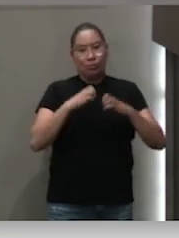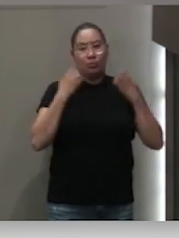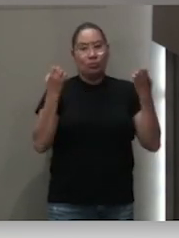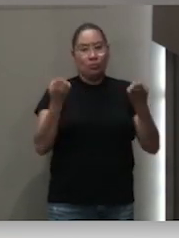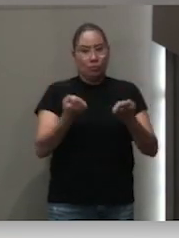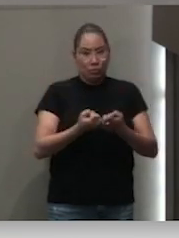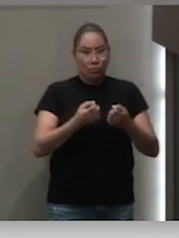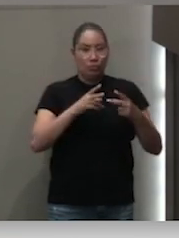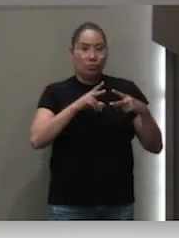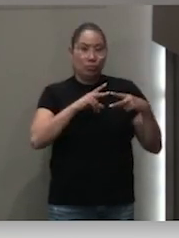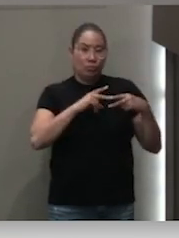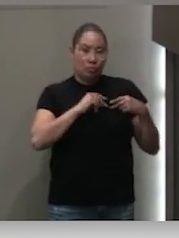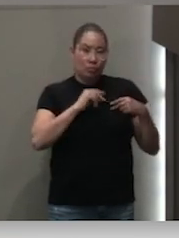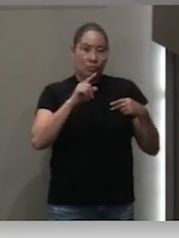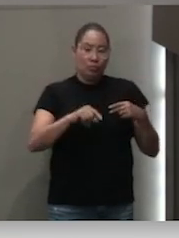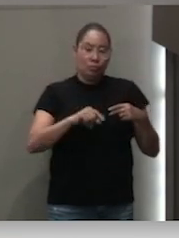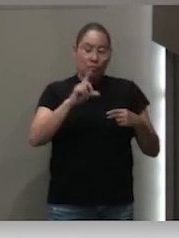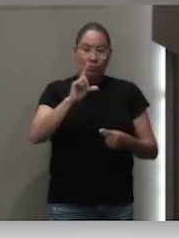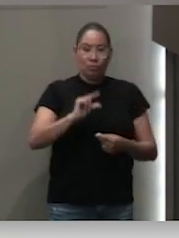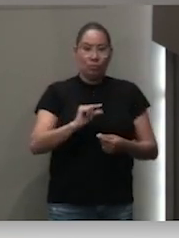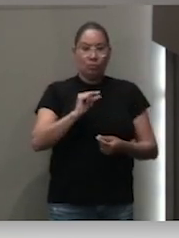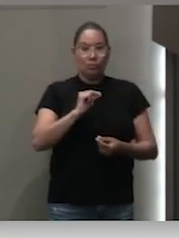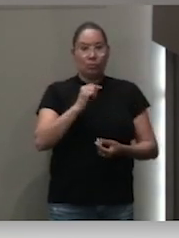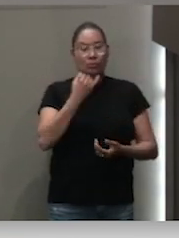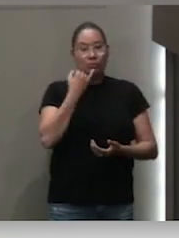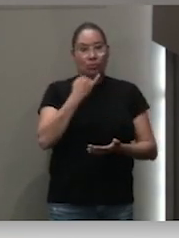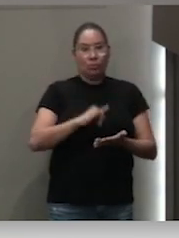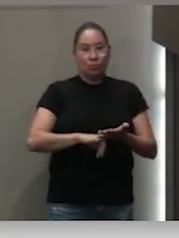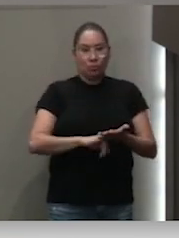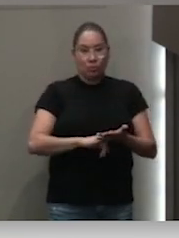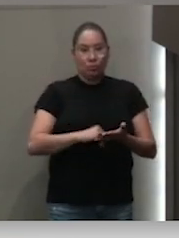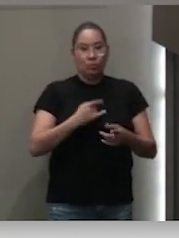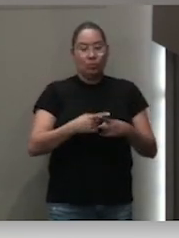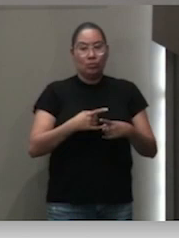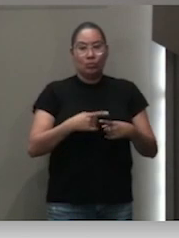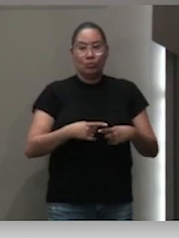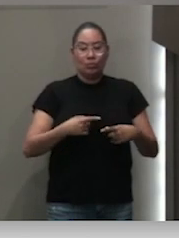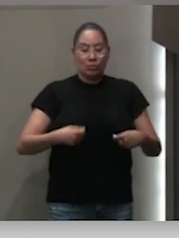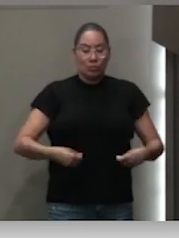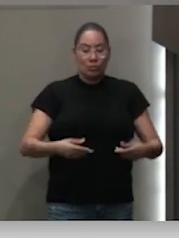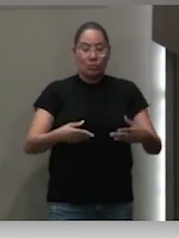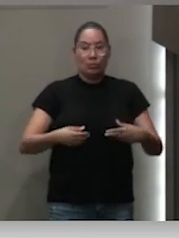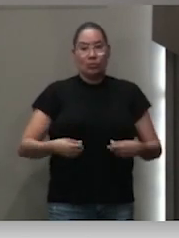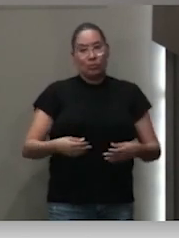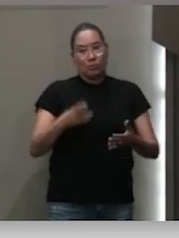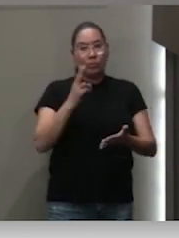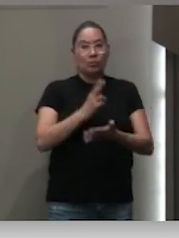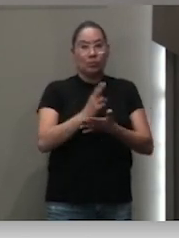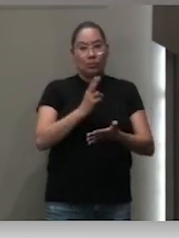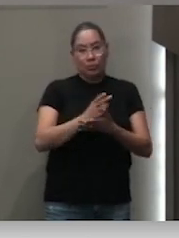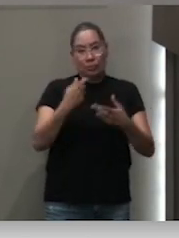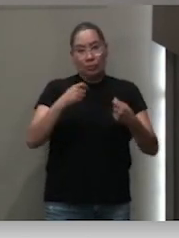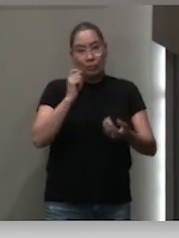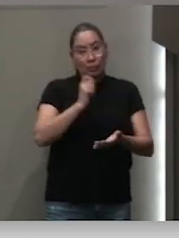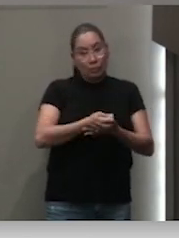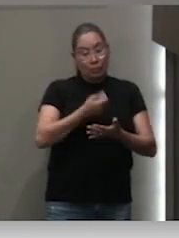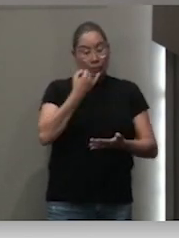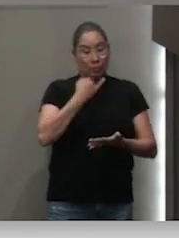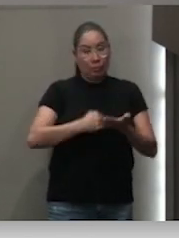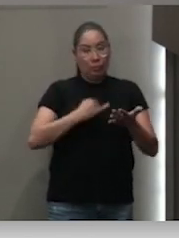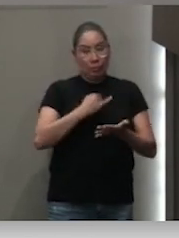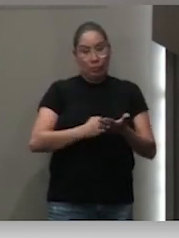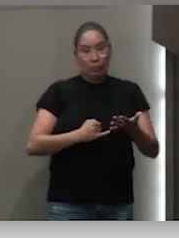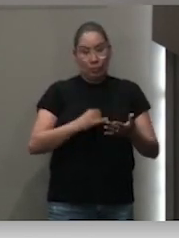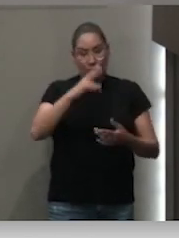Sim essa isenção tributária Porque não faturaram nada e continuaram tendo que pagar os impostos municipais também